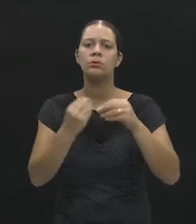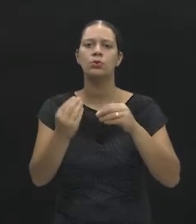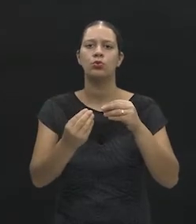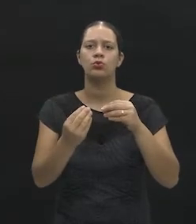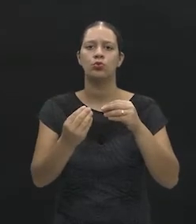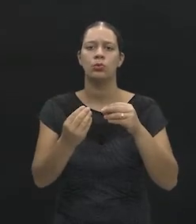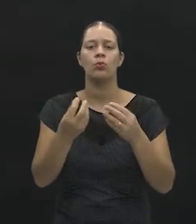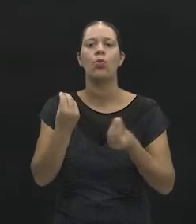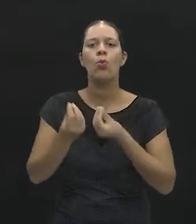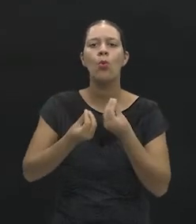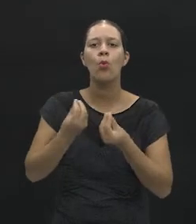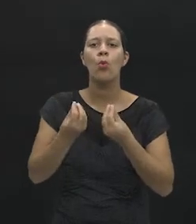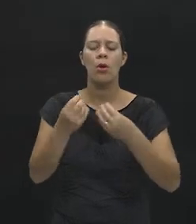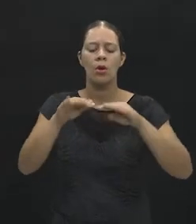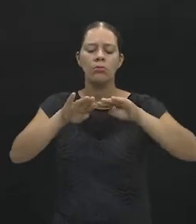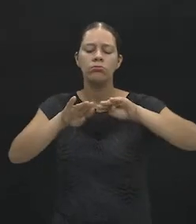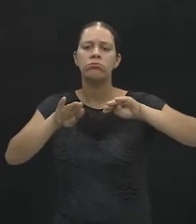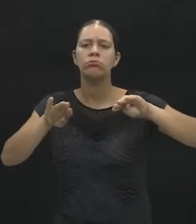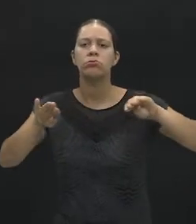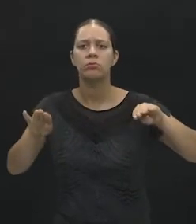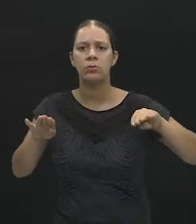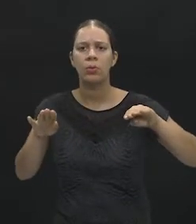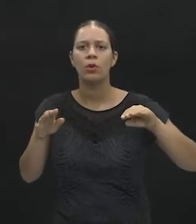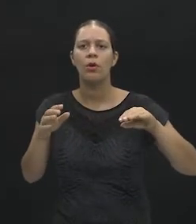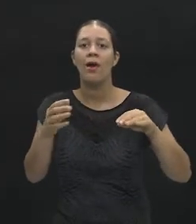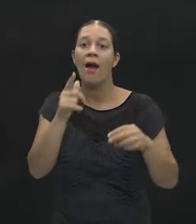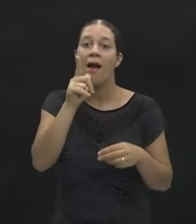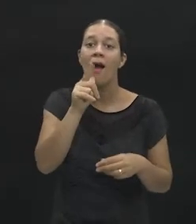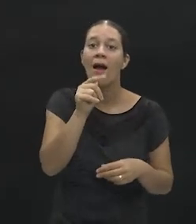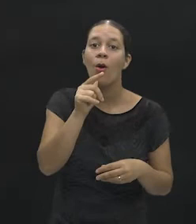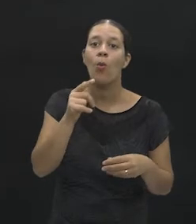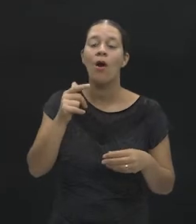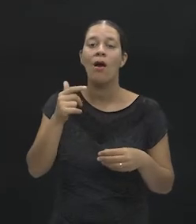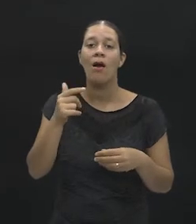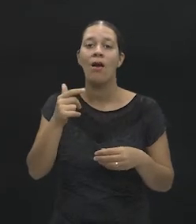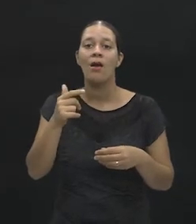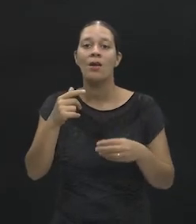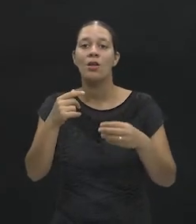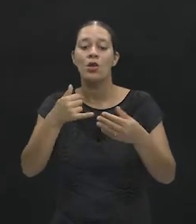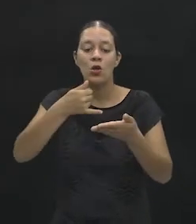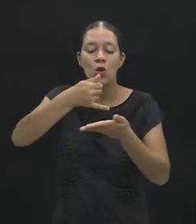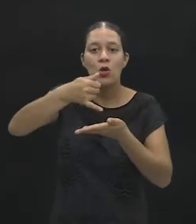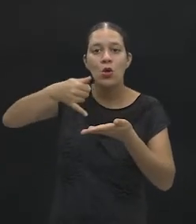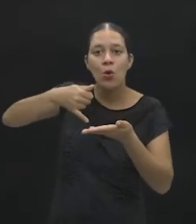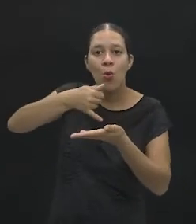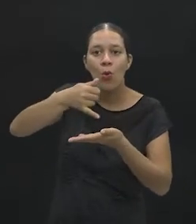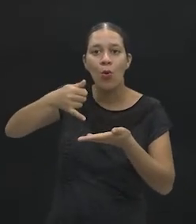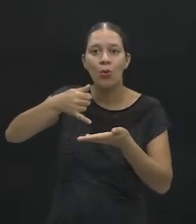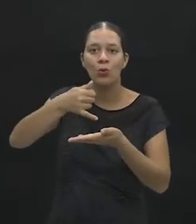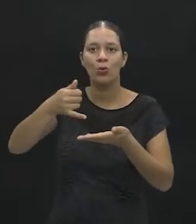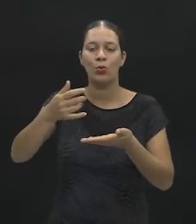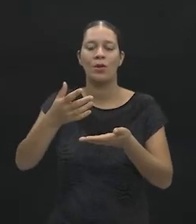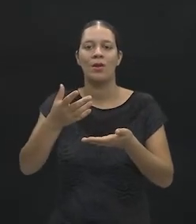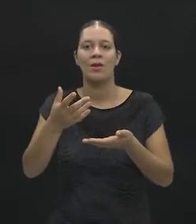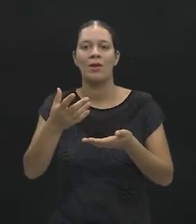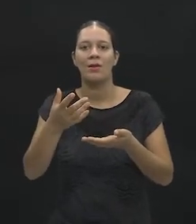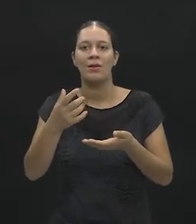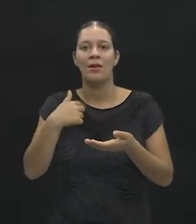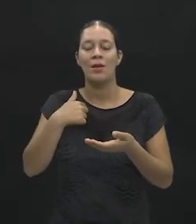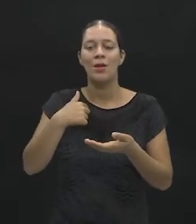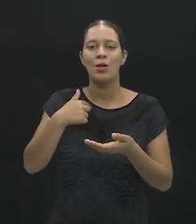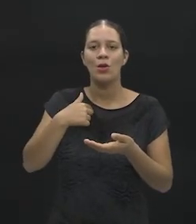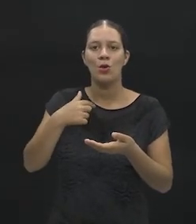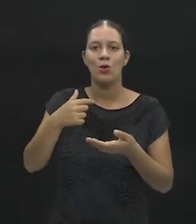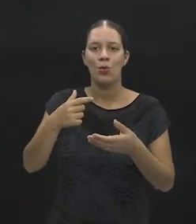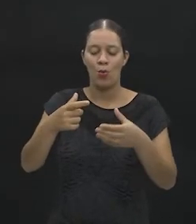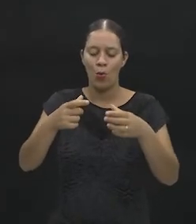Ok? Então, como é que eu separo uma mistura constituída por água e óleo? Eu coloco essa mistura em um balão